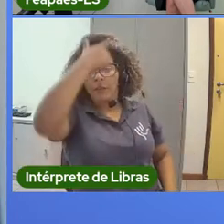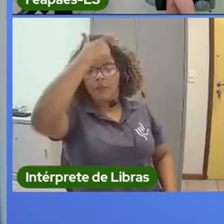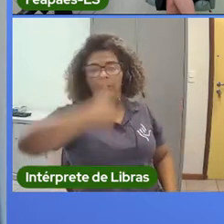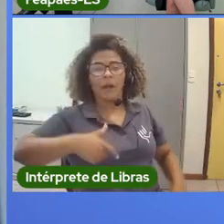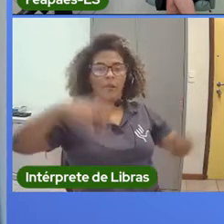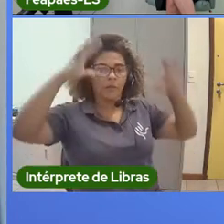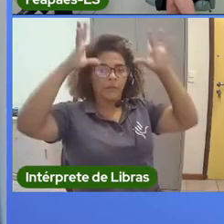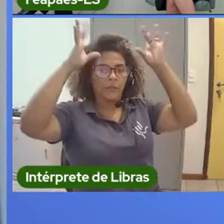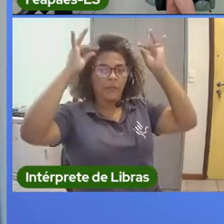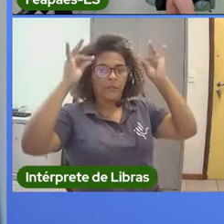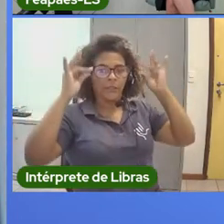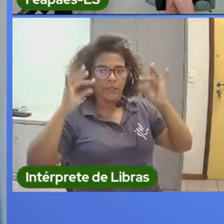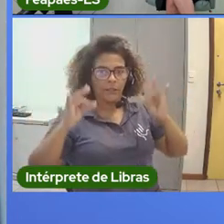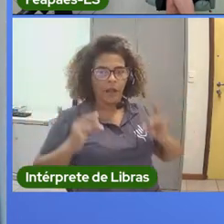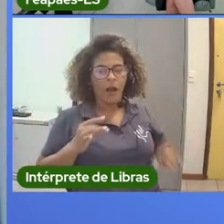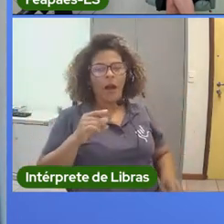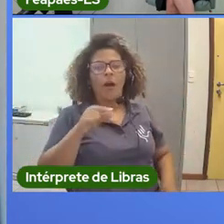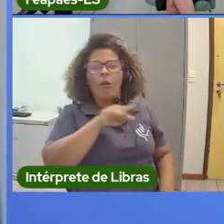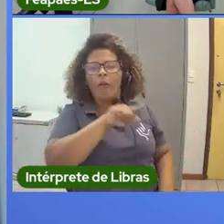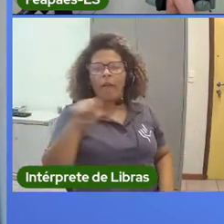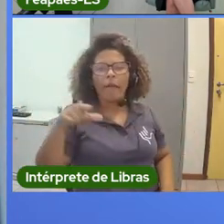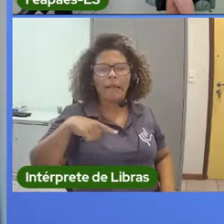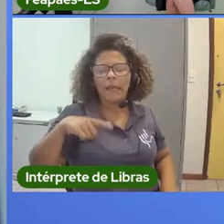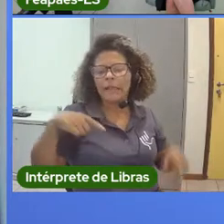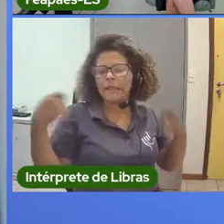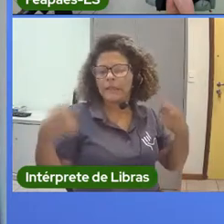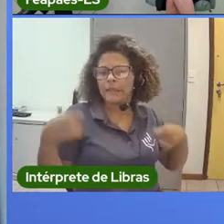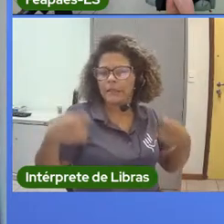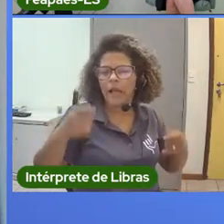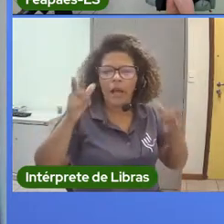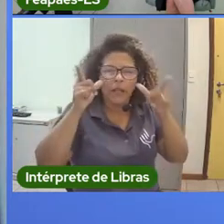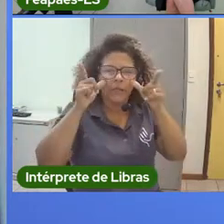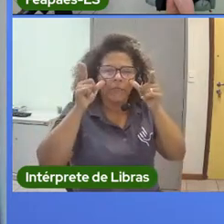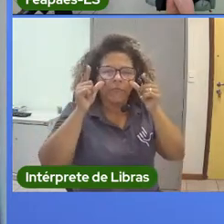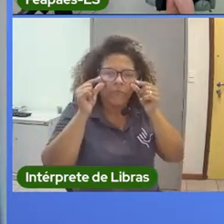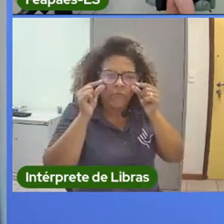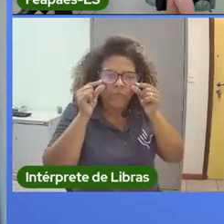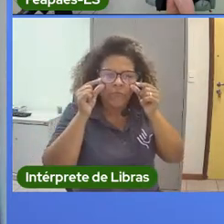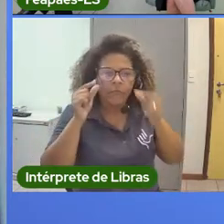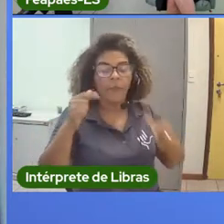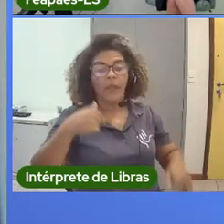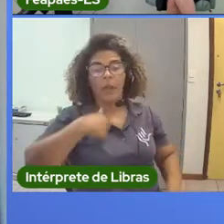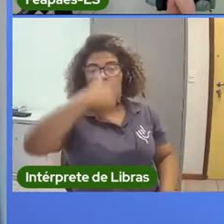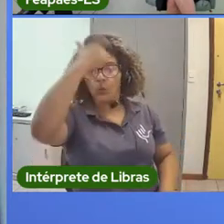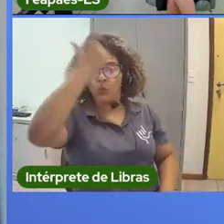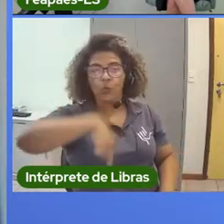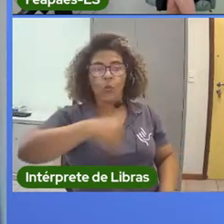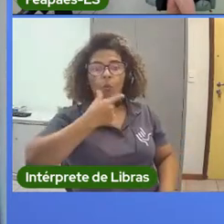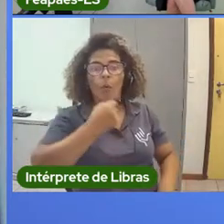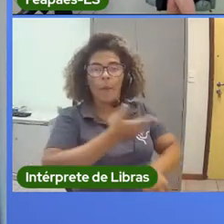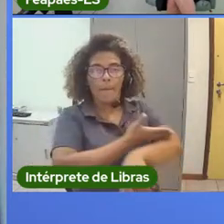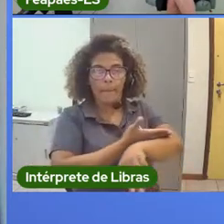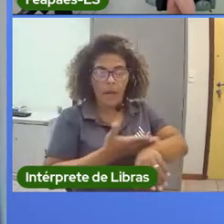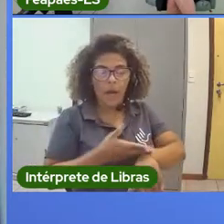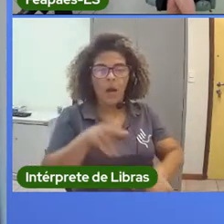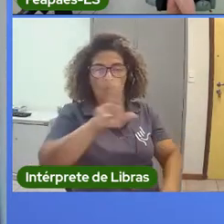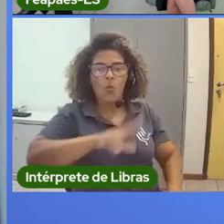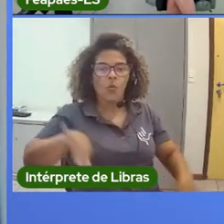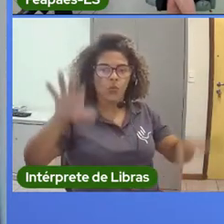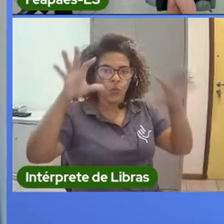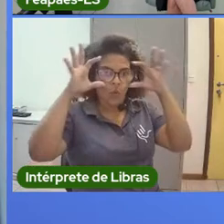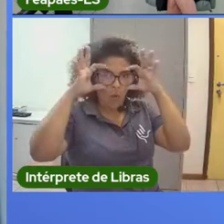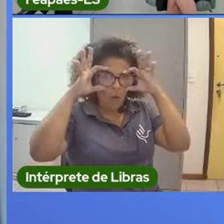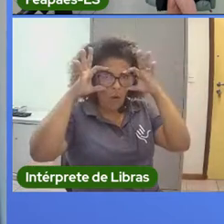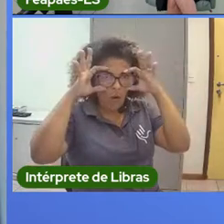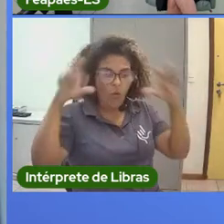para quem tem aí necessidade, para que a gente também se familiarize. Eu sou um homem branco, uso óculos,